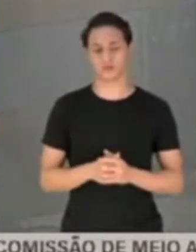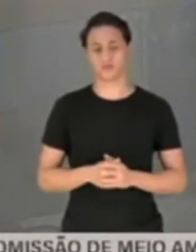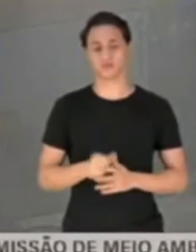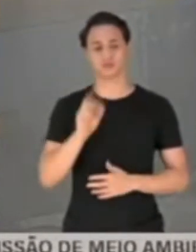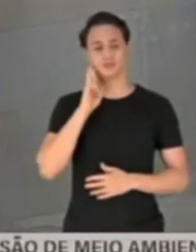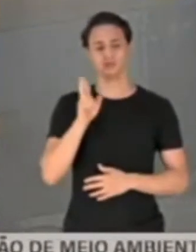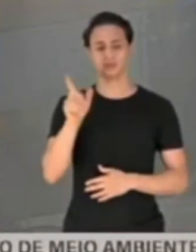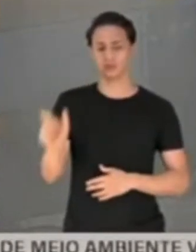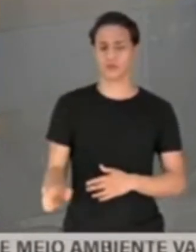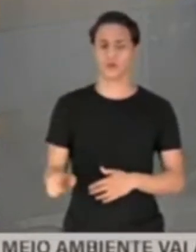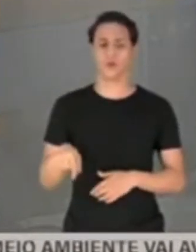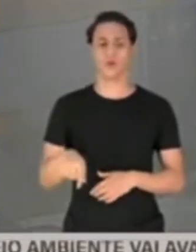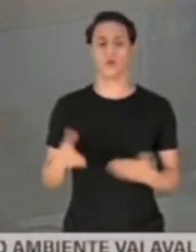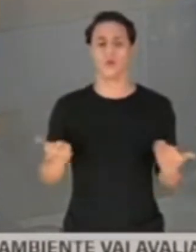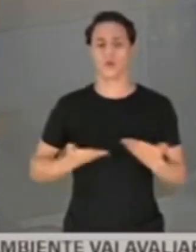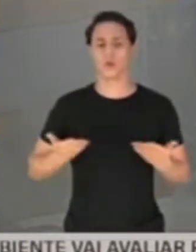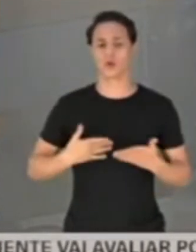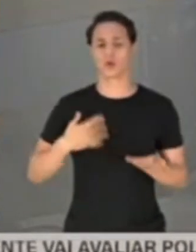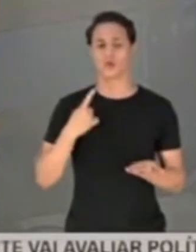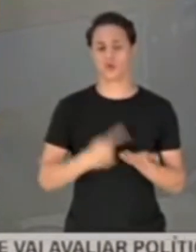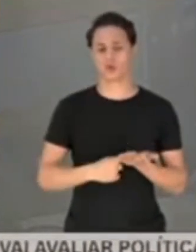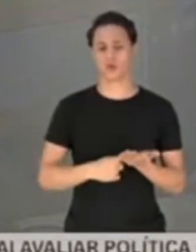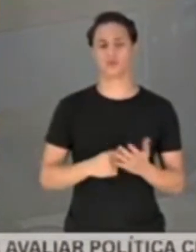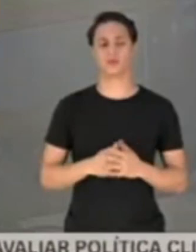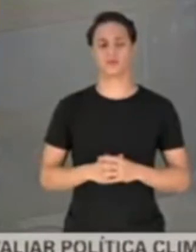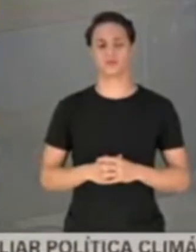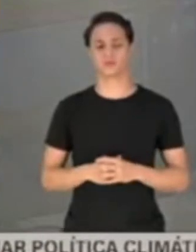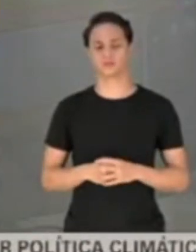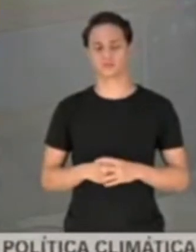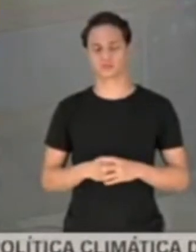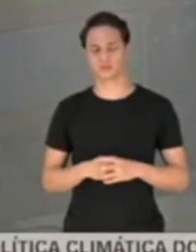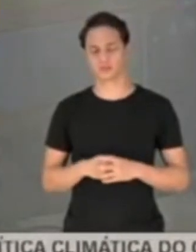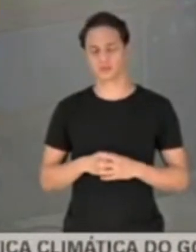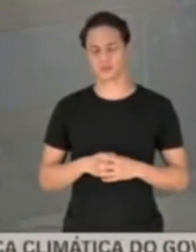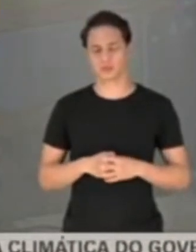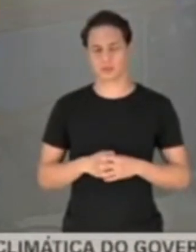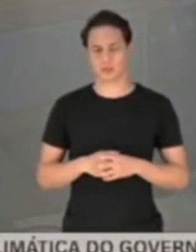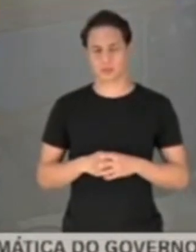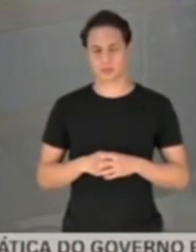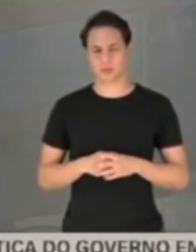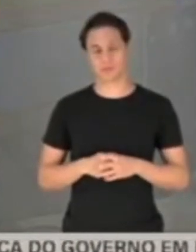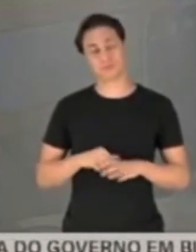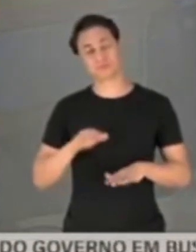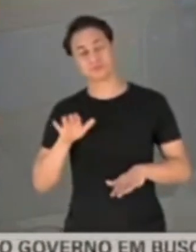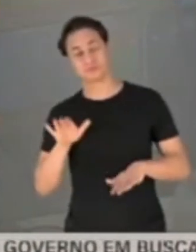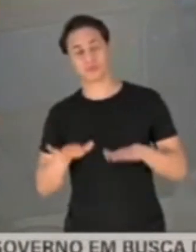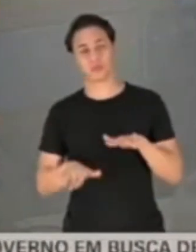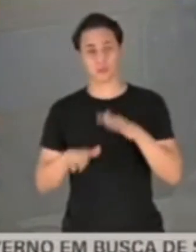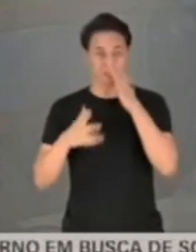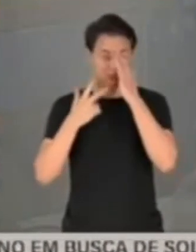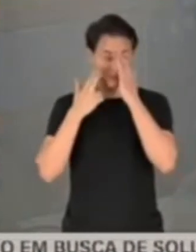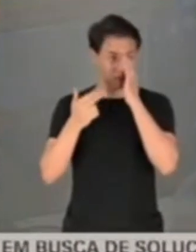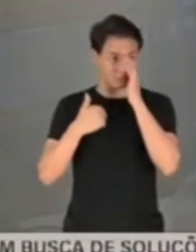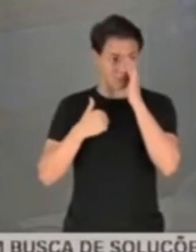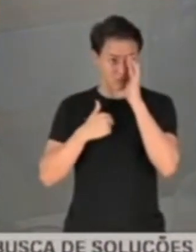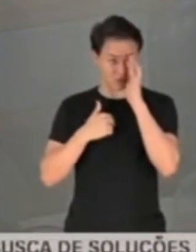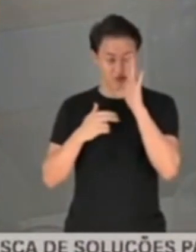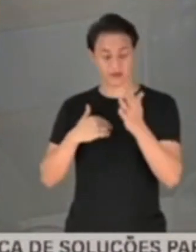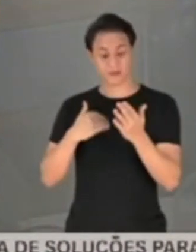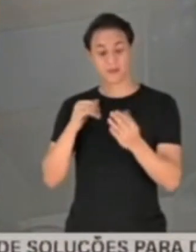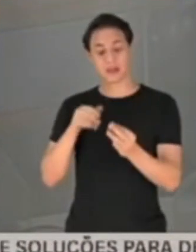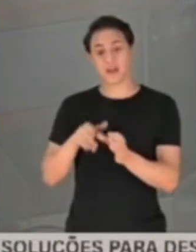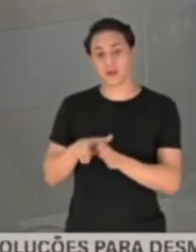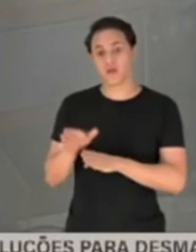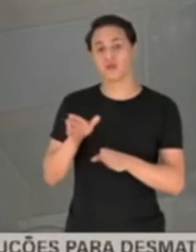Vossa Senhoria aqui confirmou, embora meio reticente, tráfico de influência em relação a